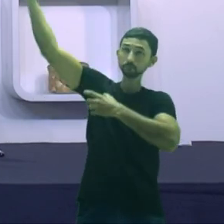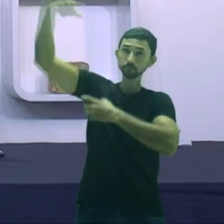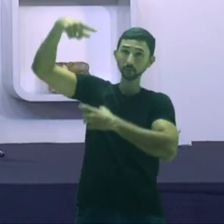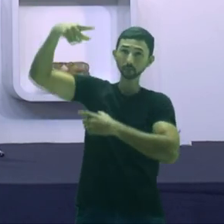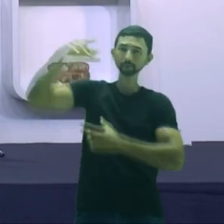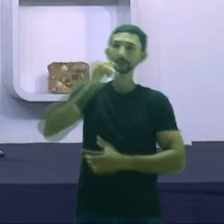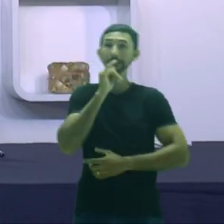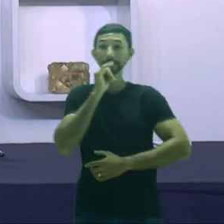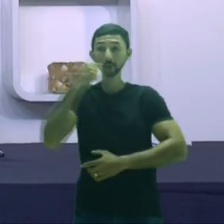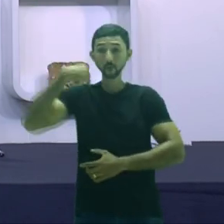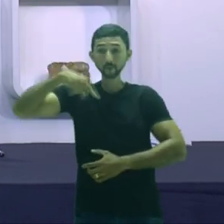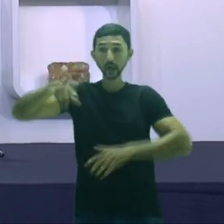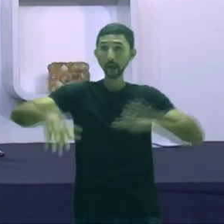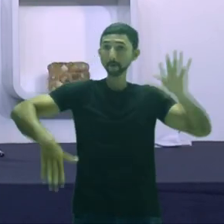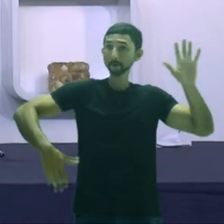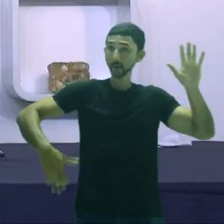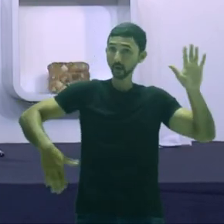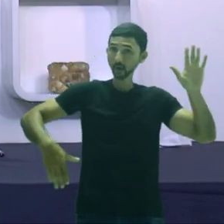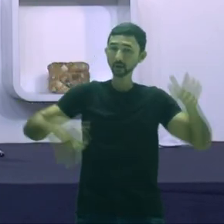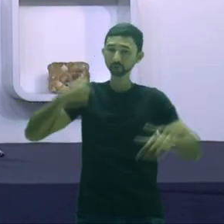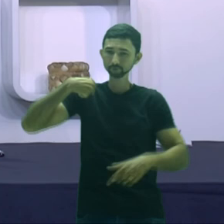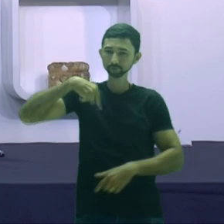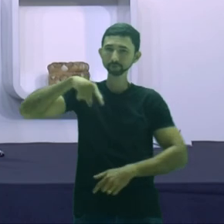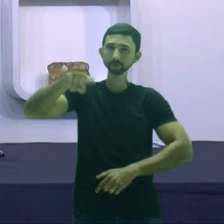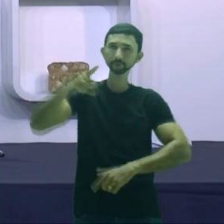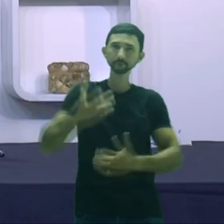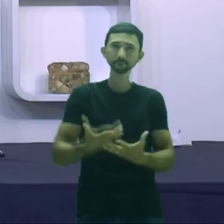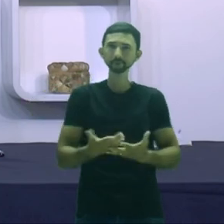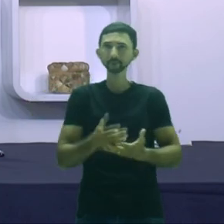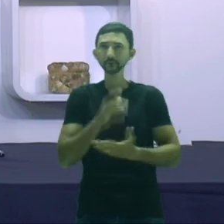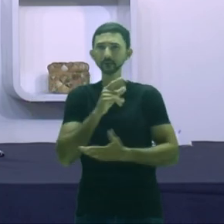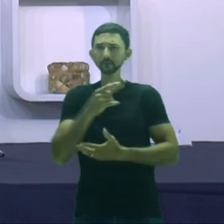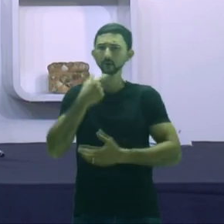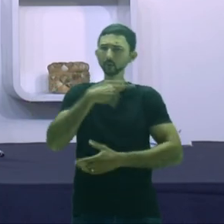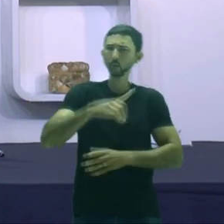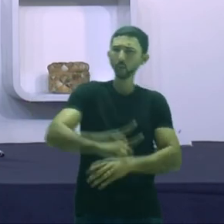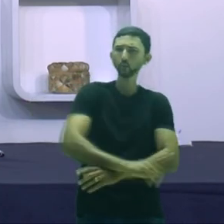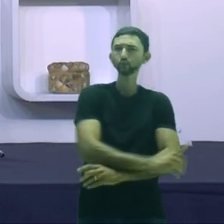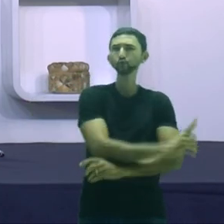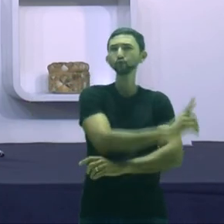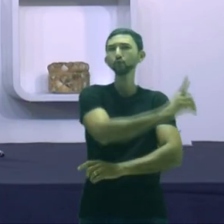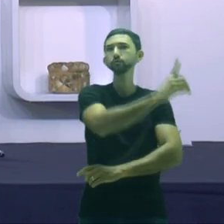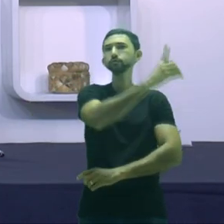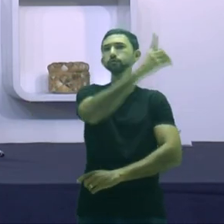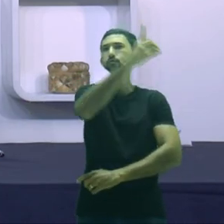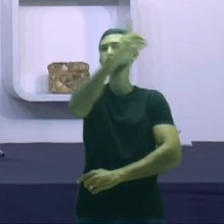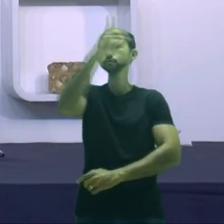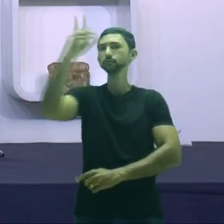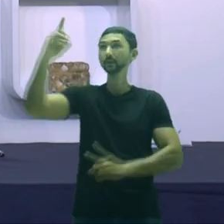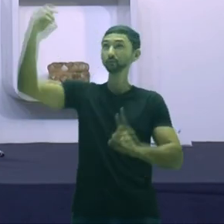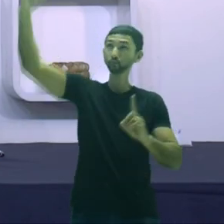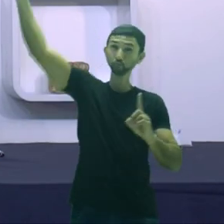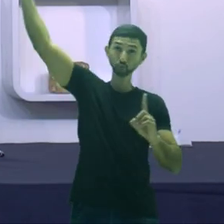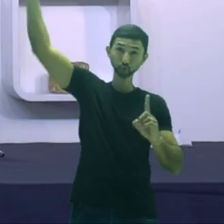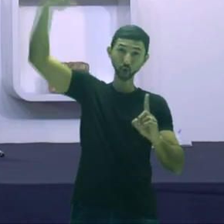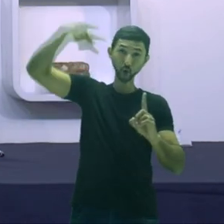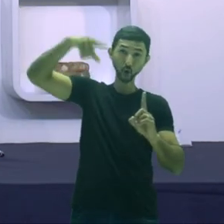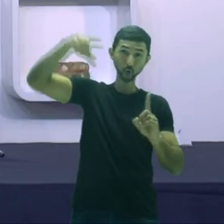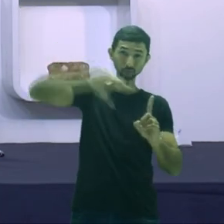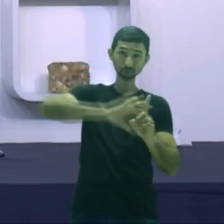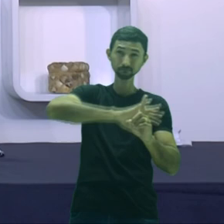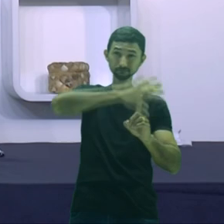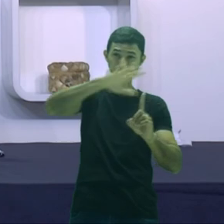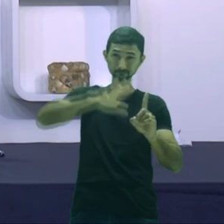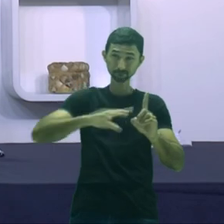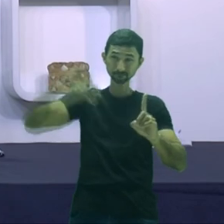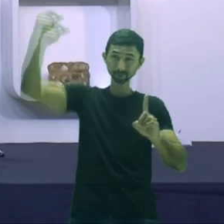à praia, e você passou o dia inteiro exposto a esse sol. Qual é